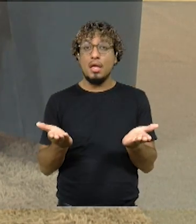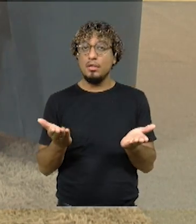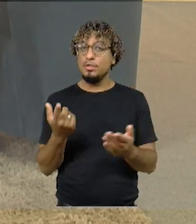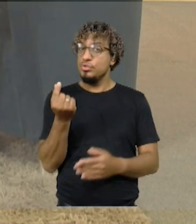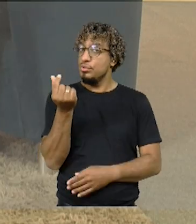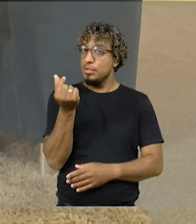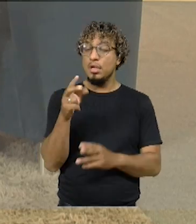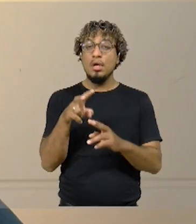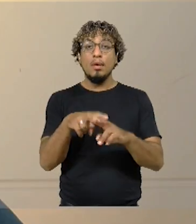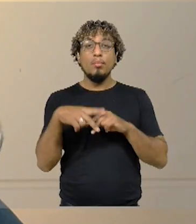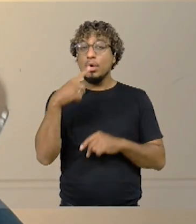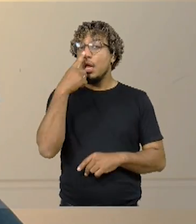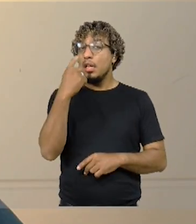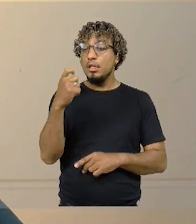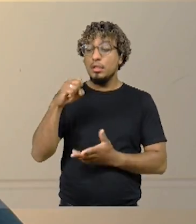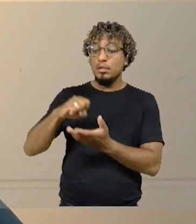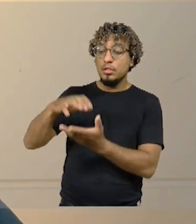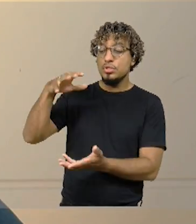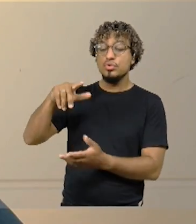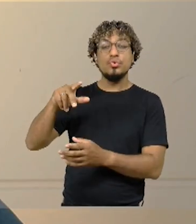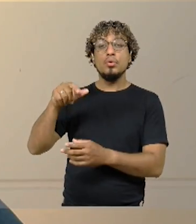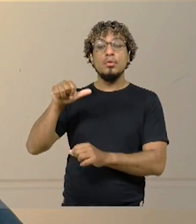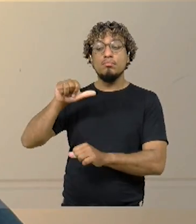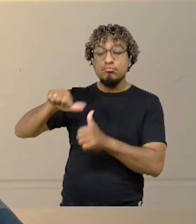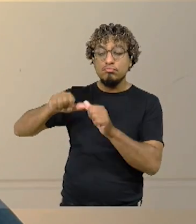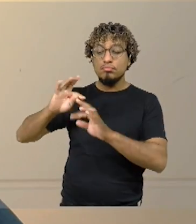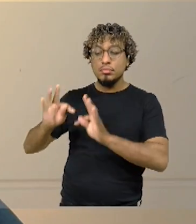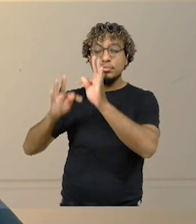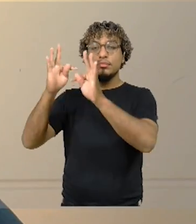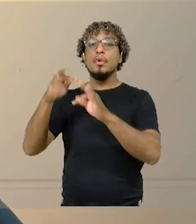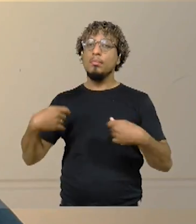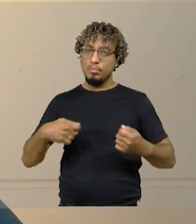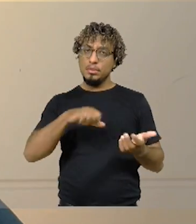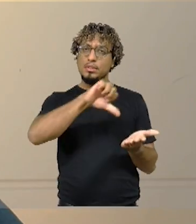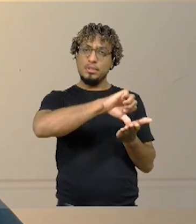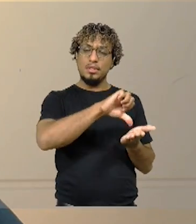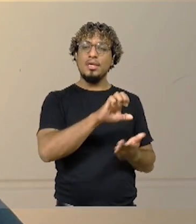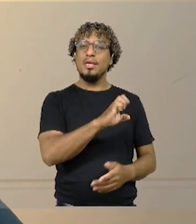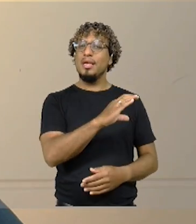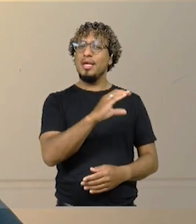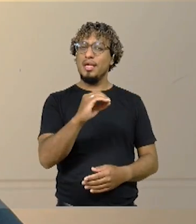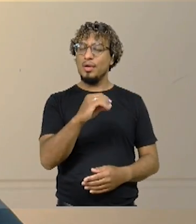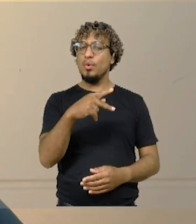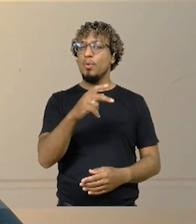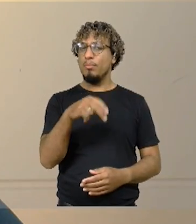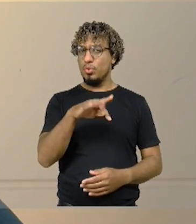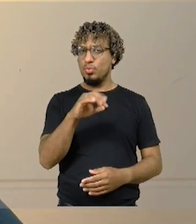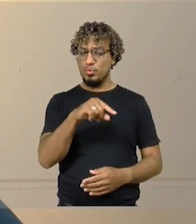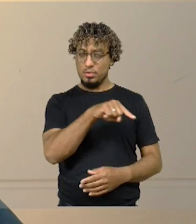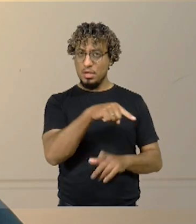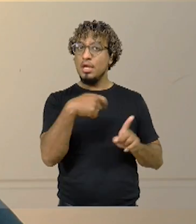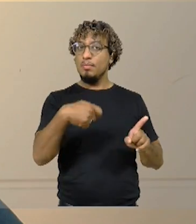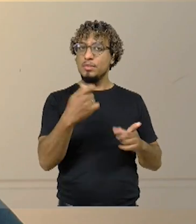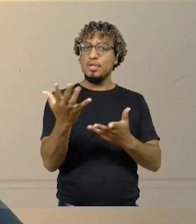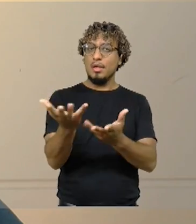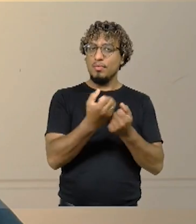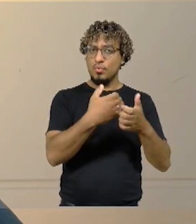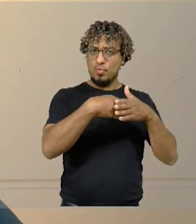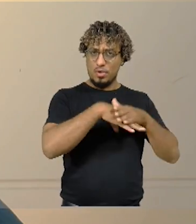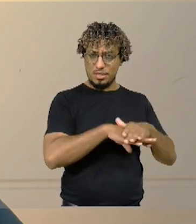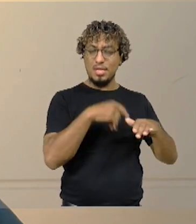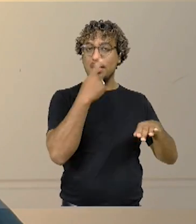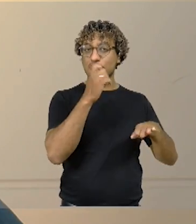nesse sentido? Boa tarde, agradeço o convite. Nós precisamos ter, inclusive, uma educação,